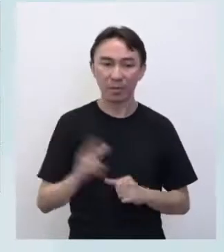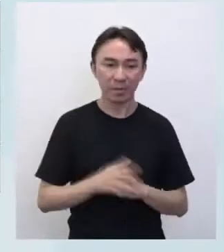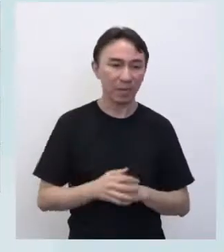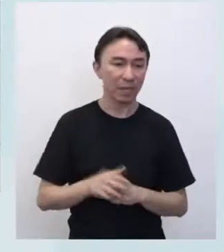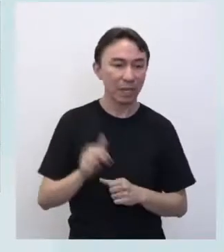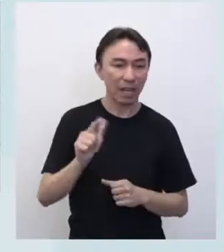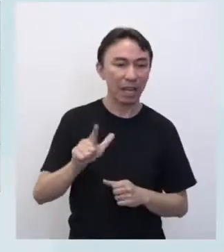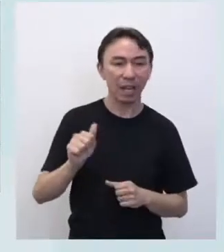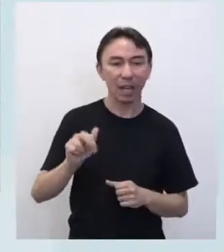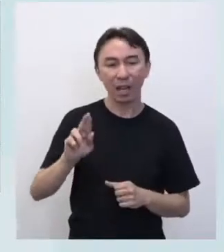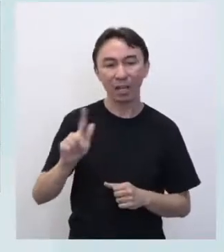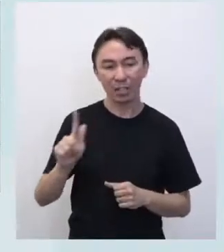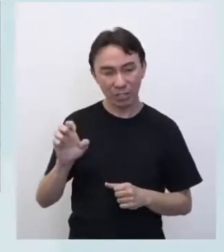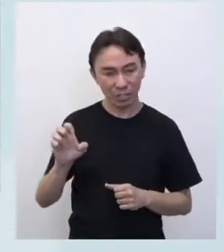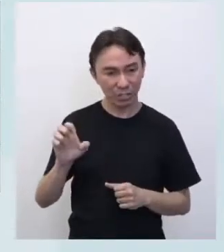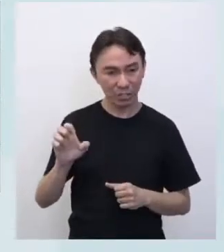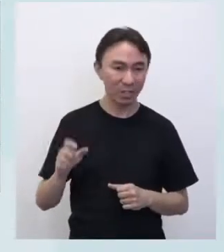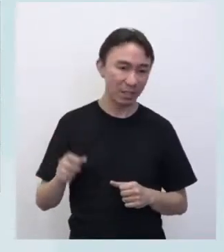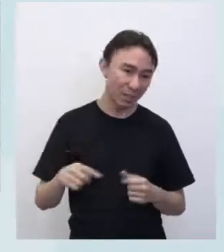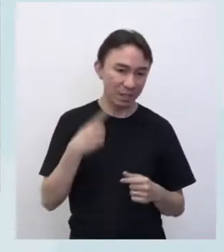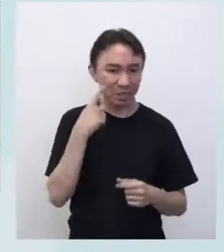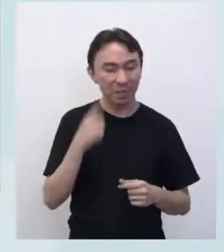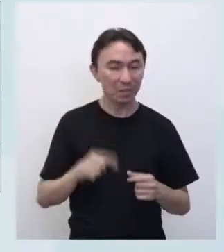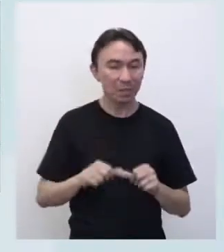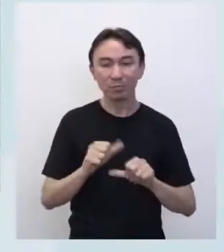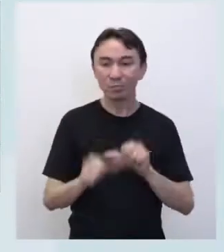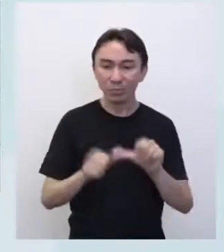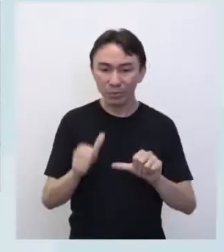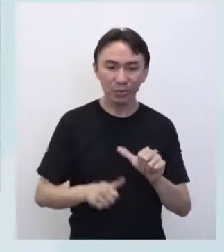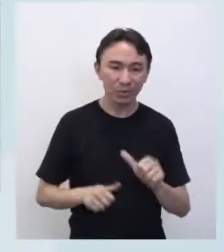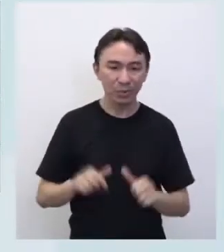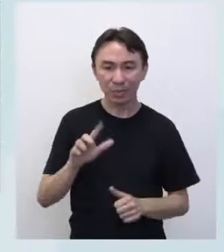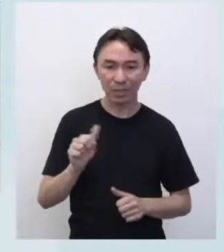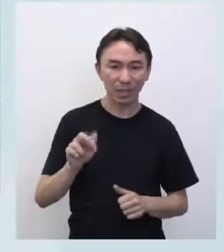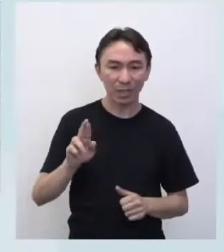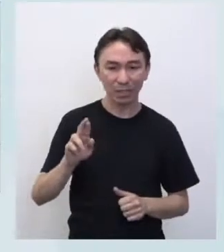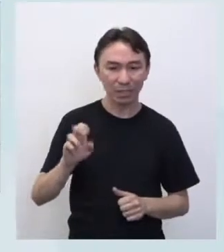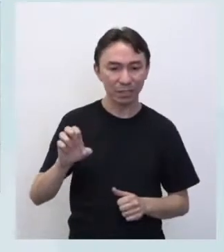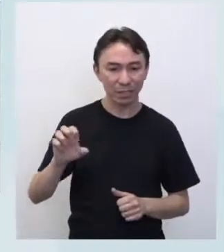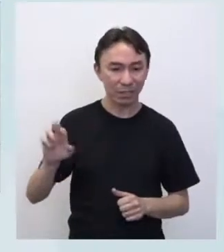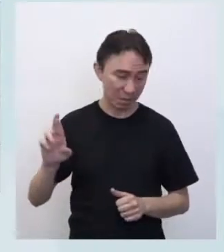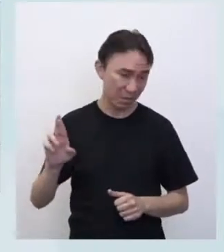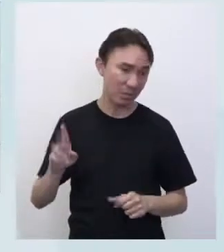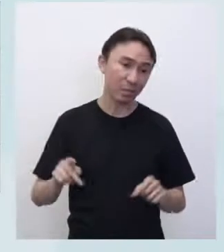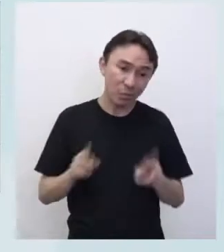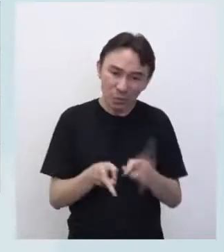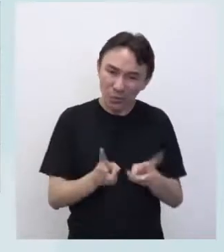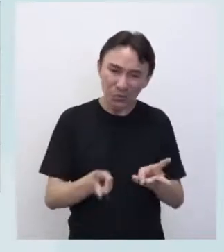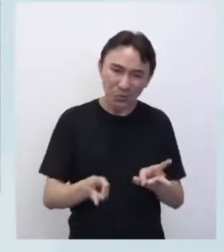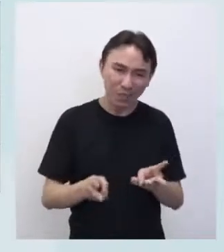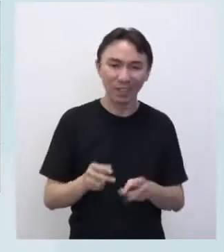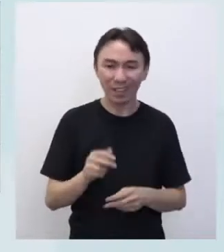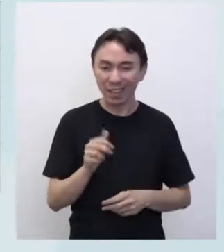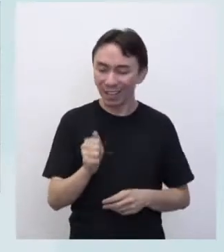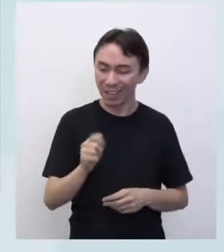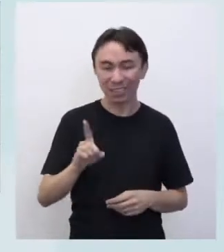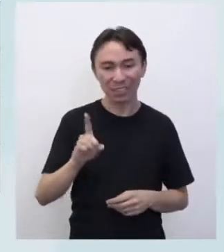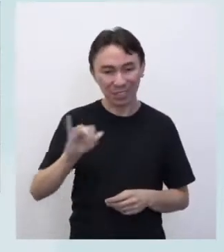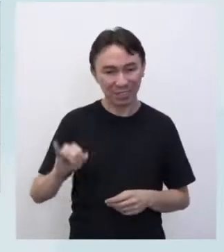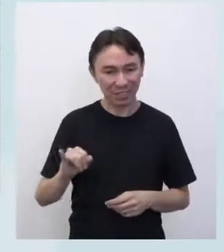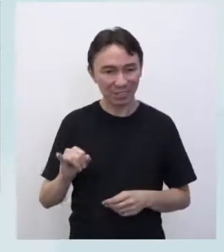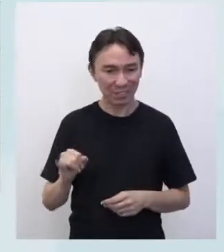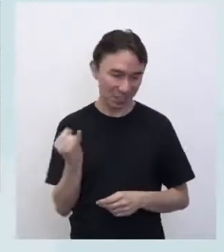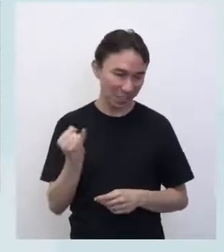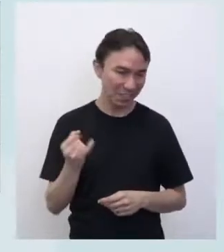virou larger. Que Grande, continua maior. sendo um adjetivo, né? Isso. E aí a gente percebeu esse ER aí no final da